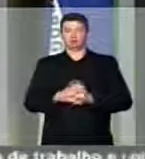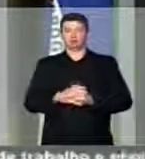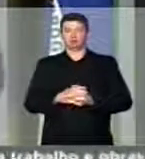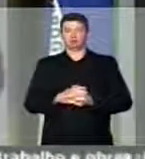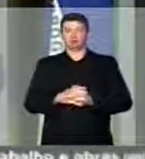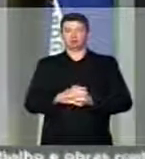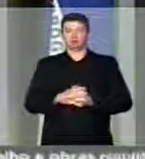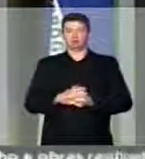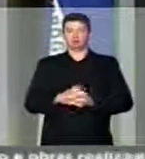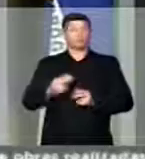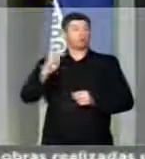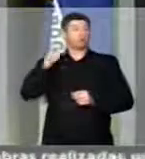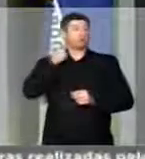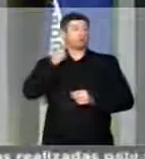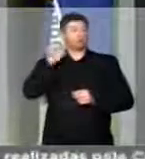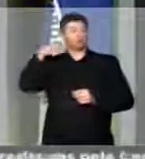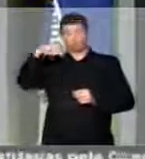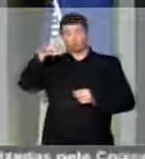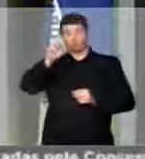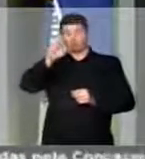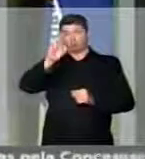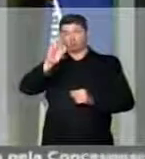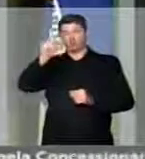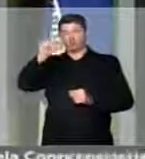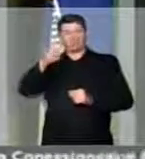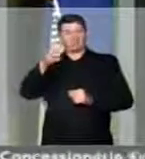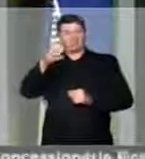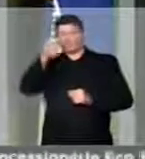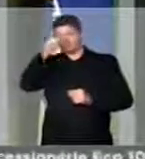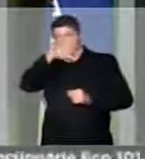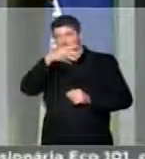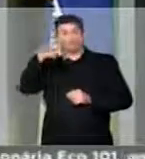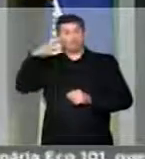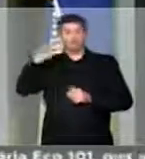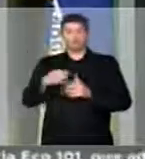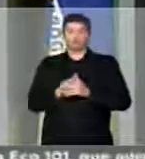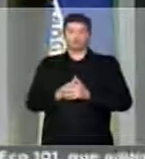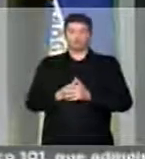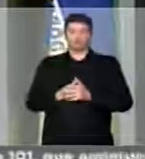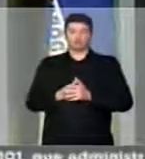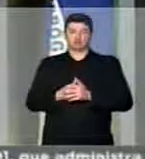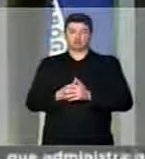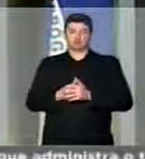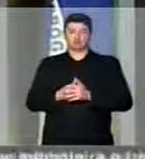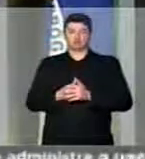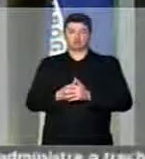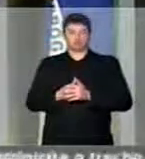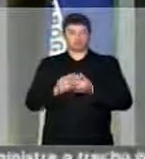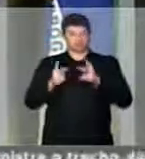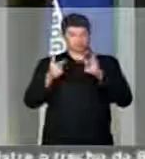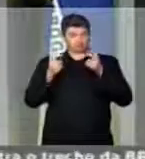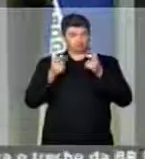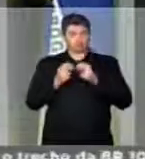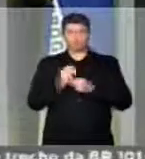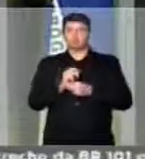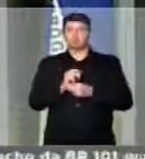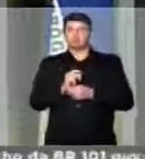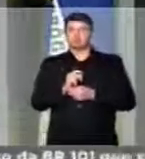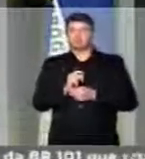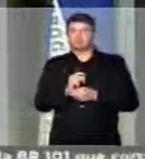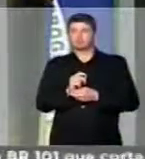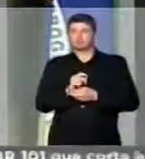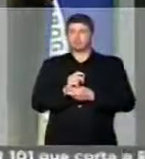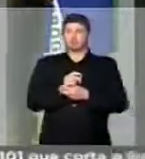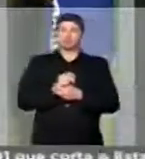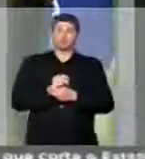que o juiz Moro estaria criminalizando a política. Veja, senhoras e senhores,